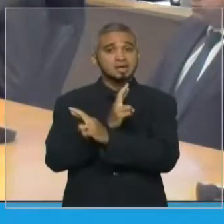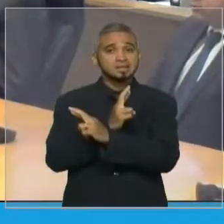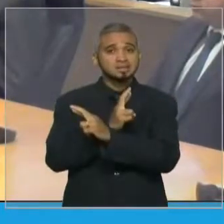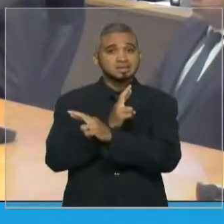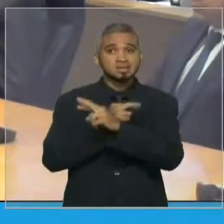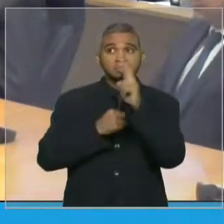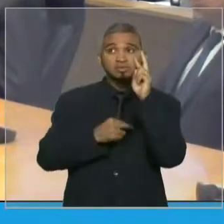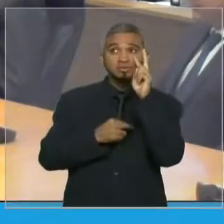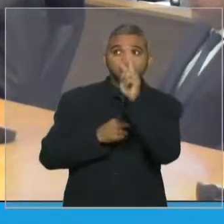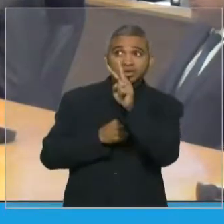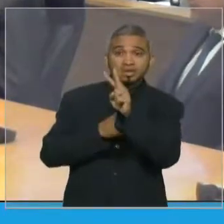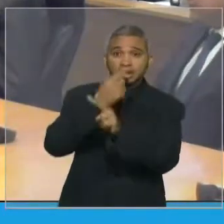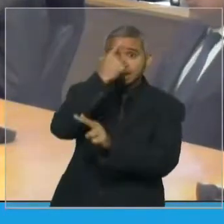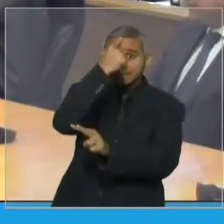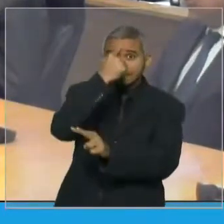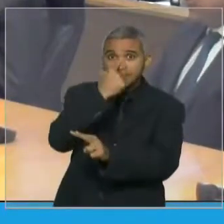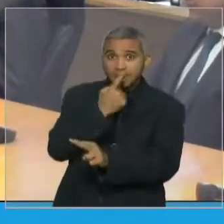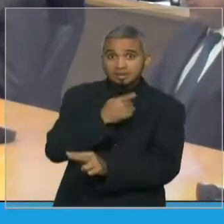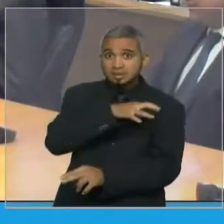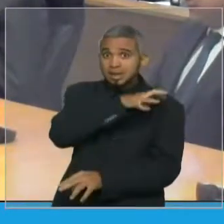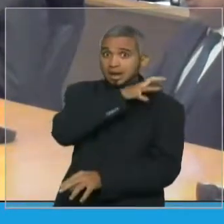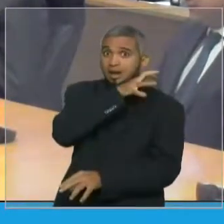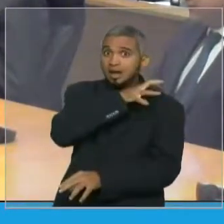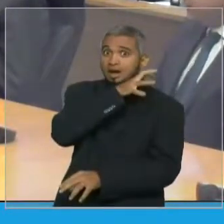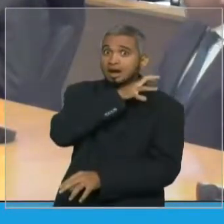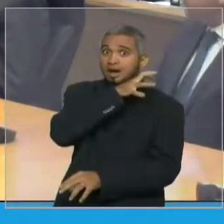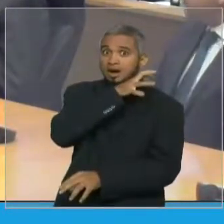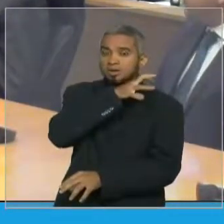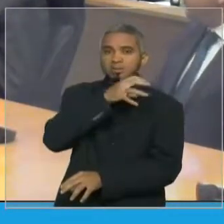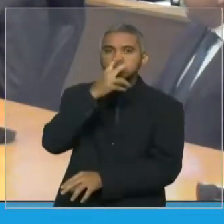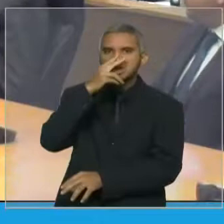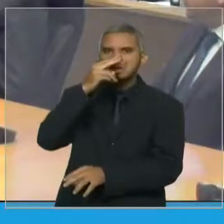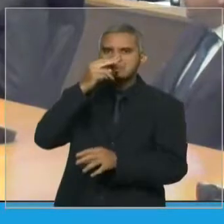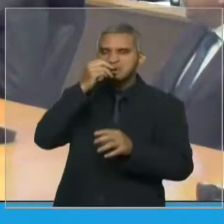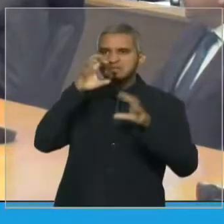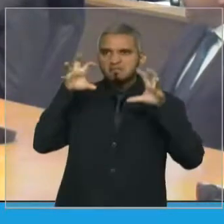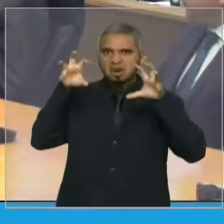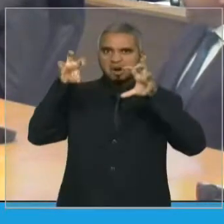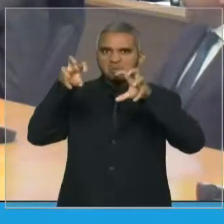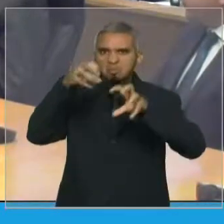leão, furioso, pronto para dar uma mordida.